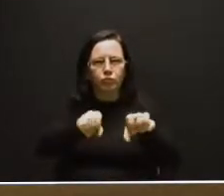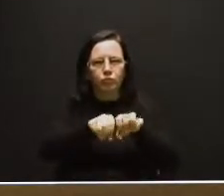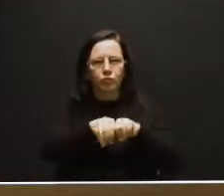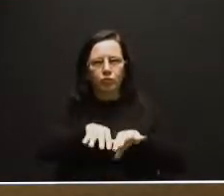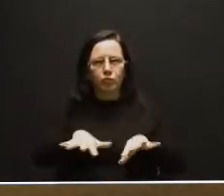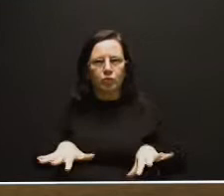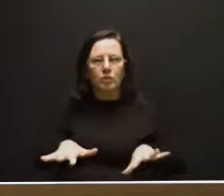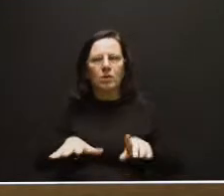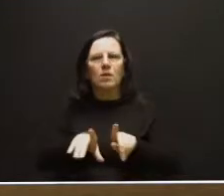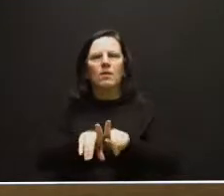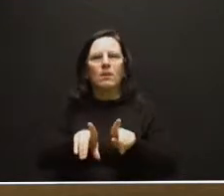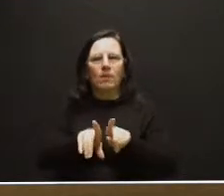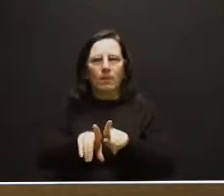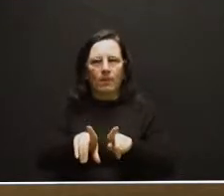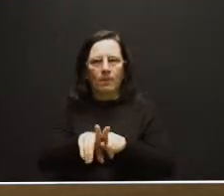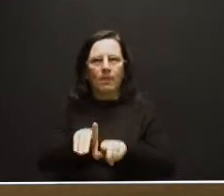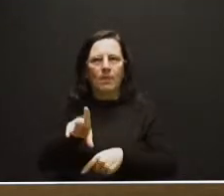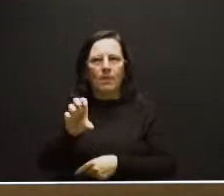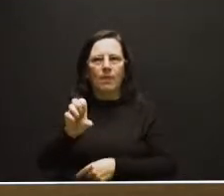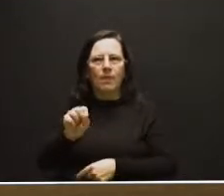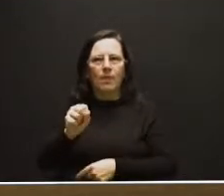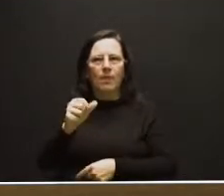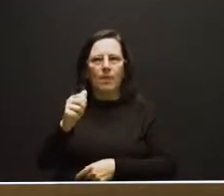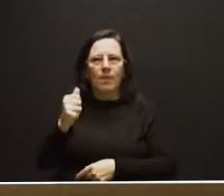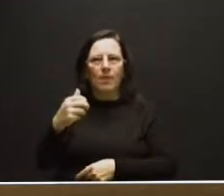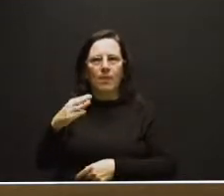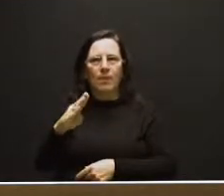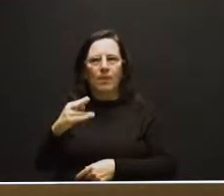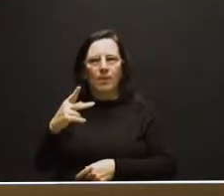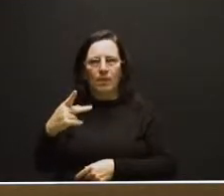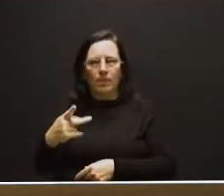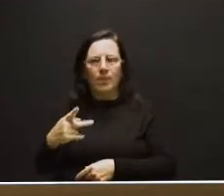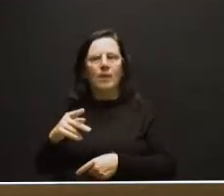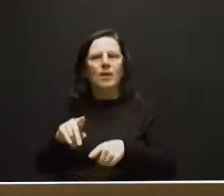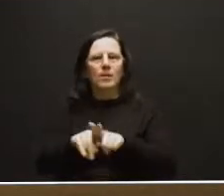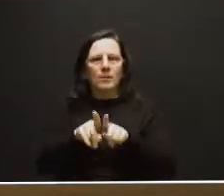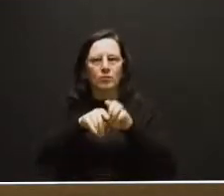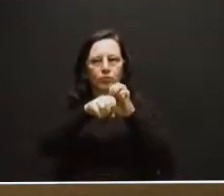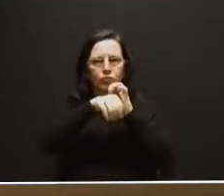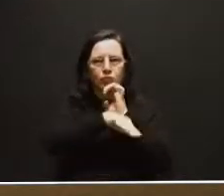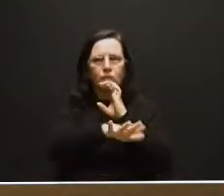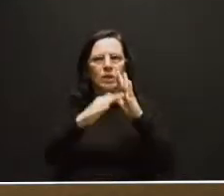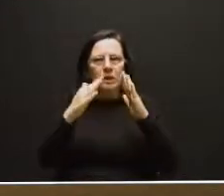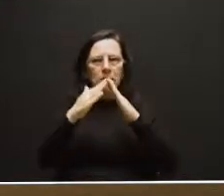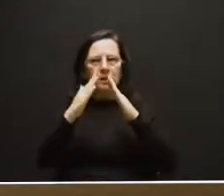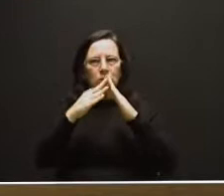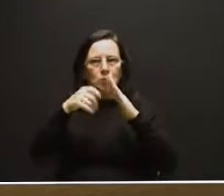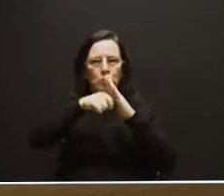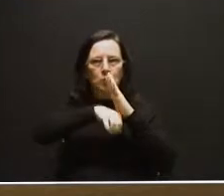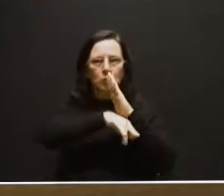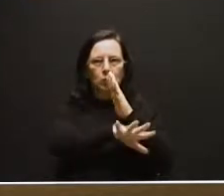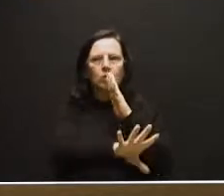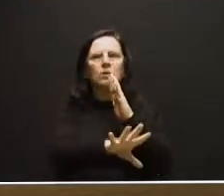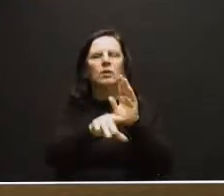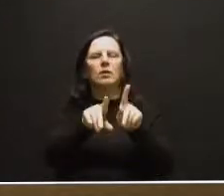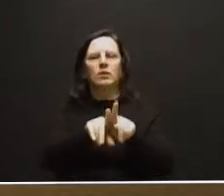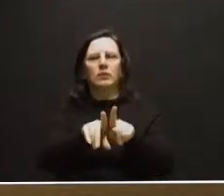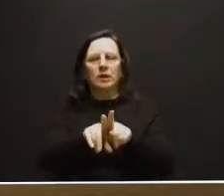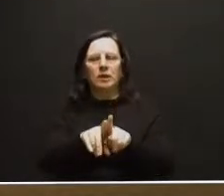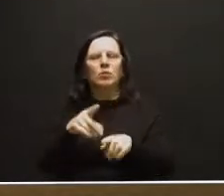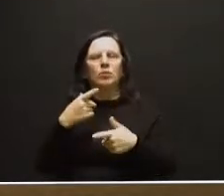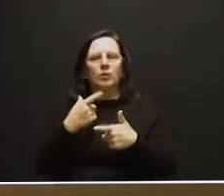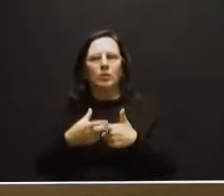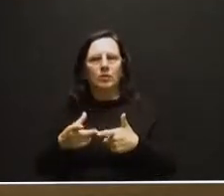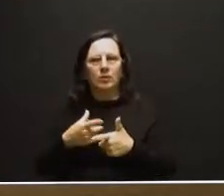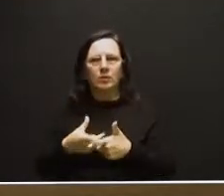as linhas da sabesp como pega também a parte interna das casas quero que você dê celeridade em relação a essa questão é